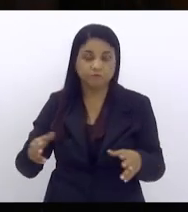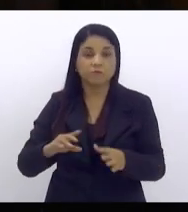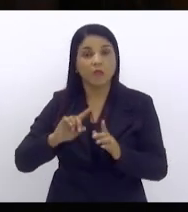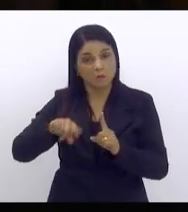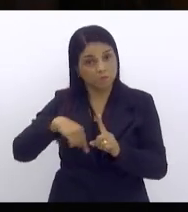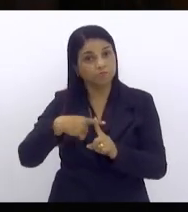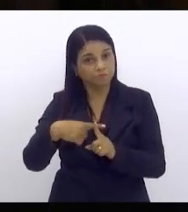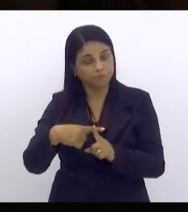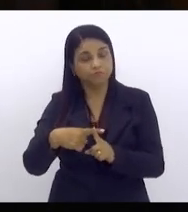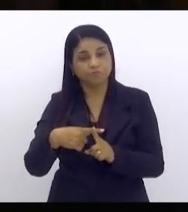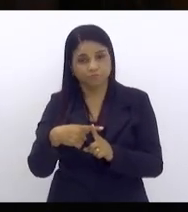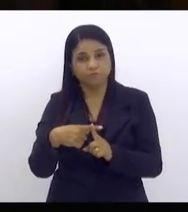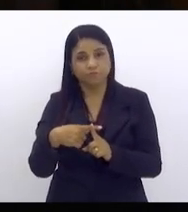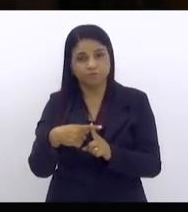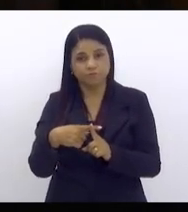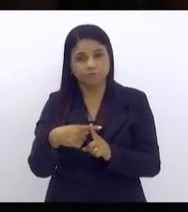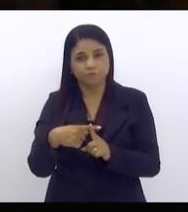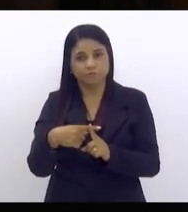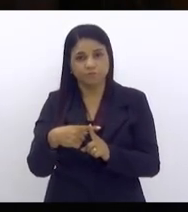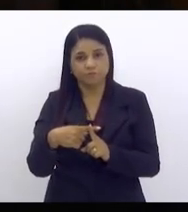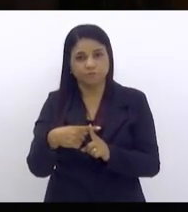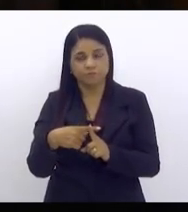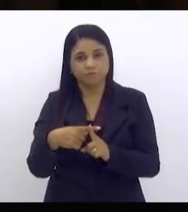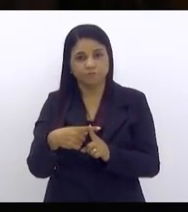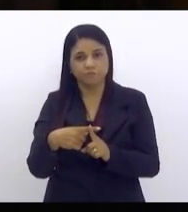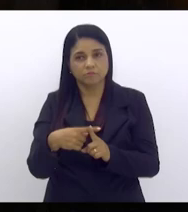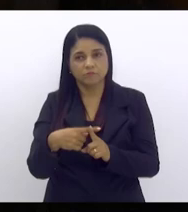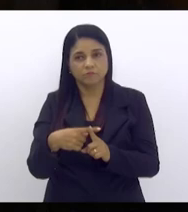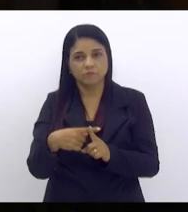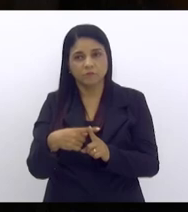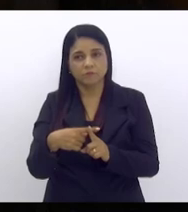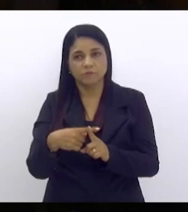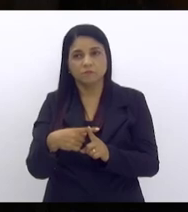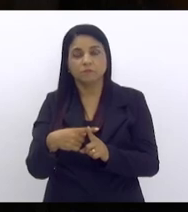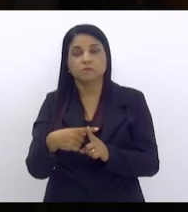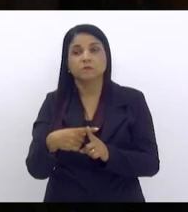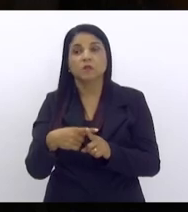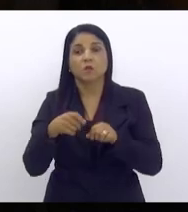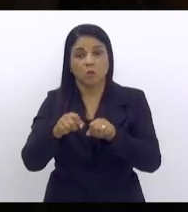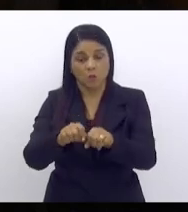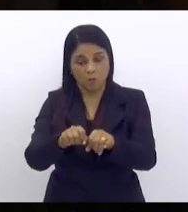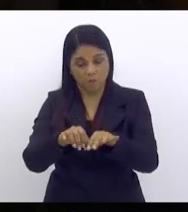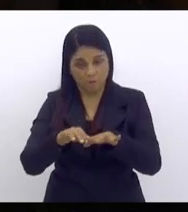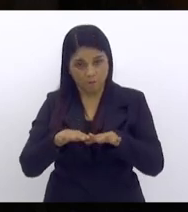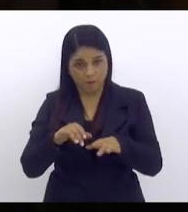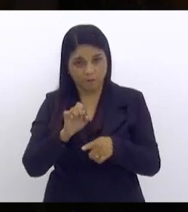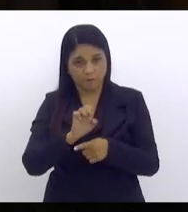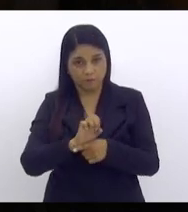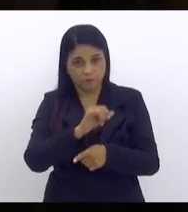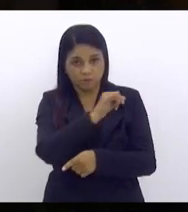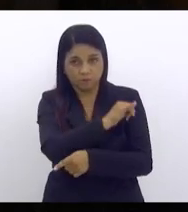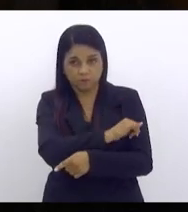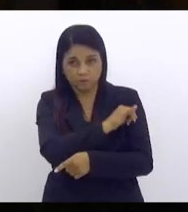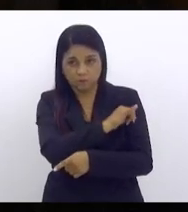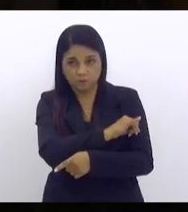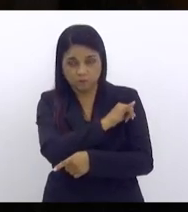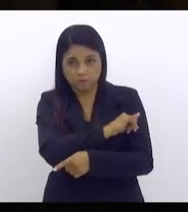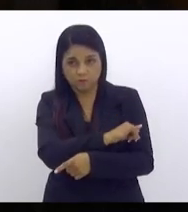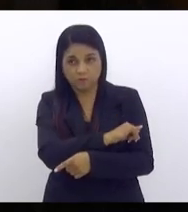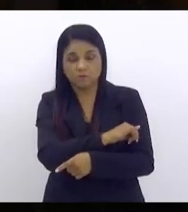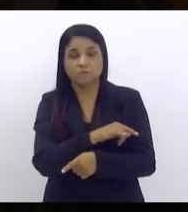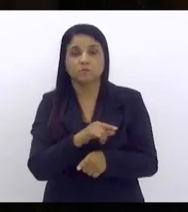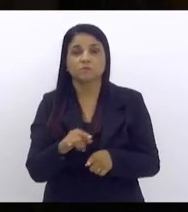positivo, e agora voltando para cá, que o Parlamento Fluminense